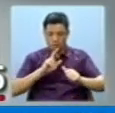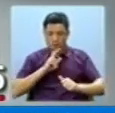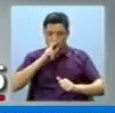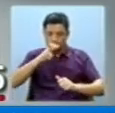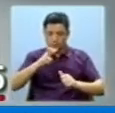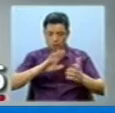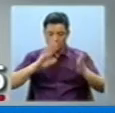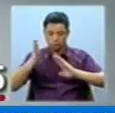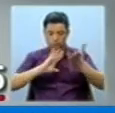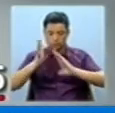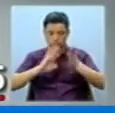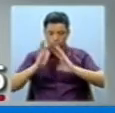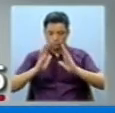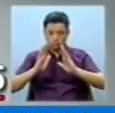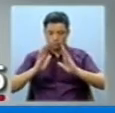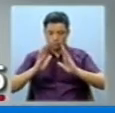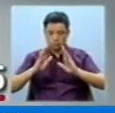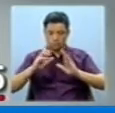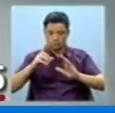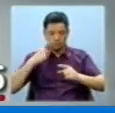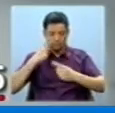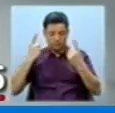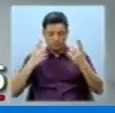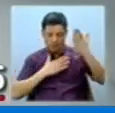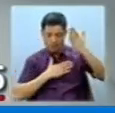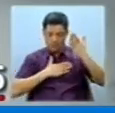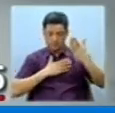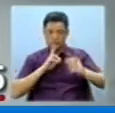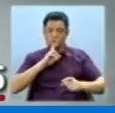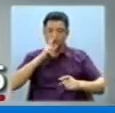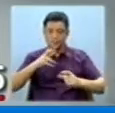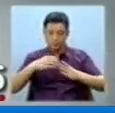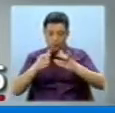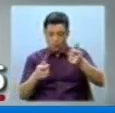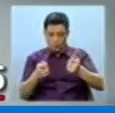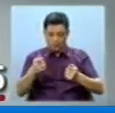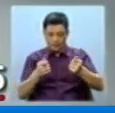gestos e, dessa forma, obtém-se este bailado, esta resposta coordenada.